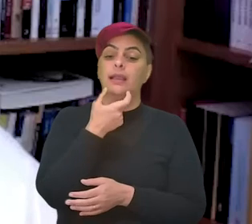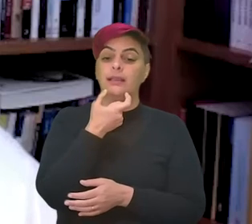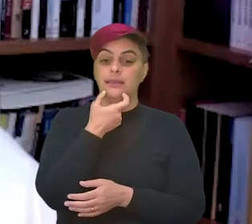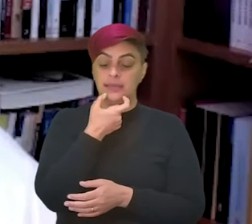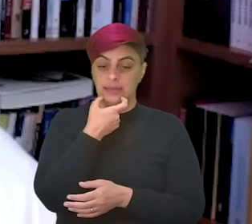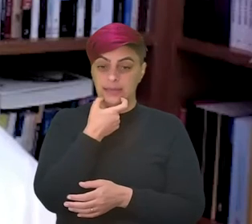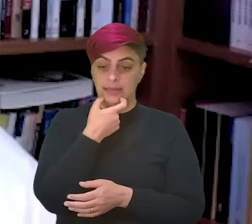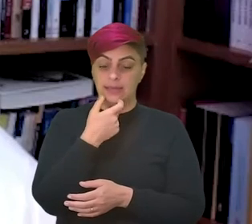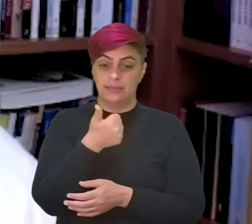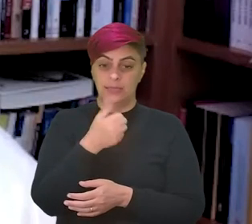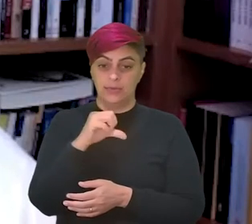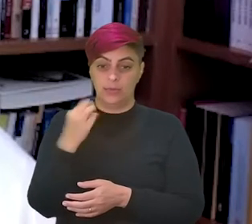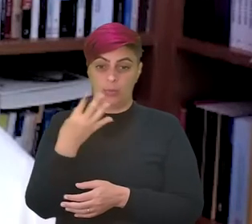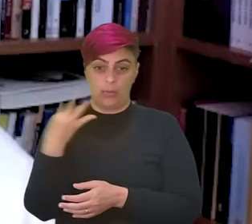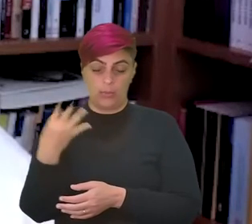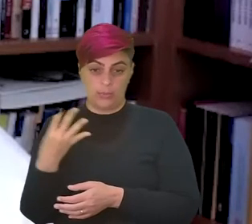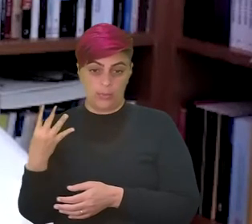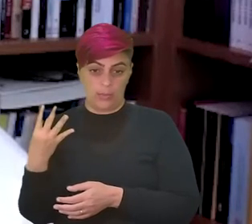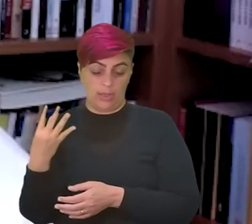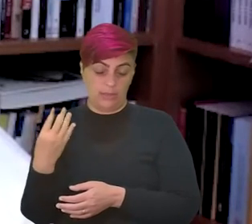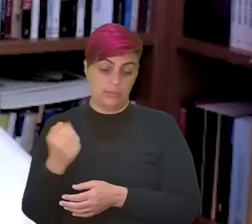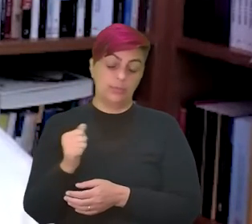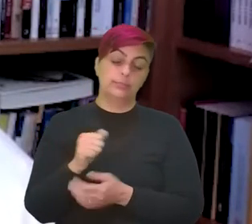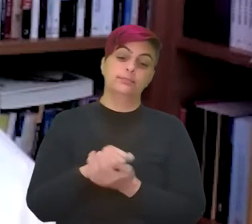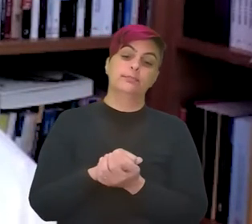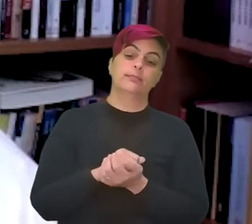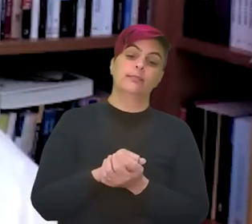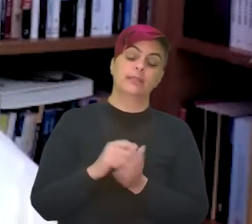em inglês em 44 e Argonautas